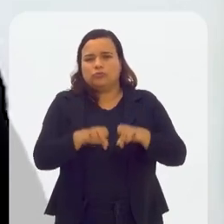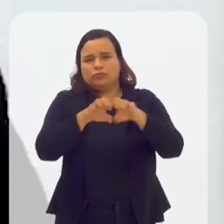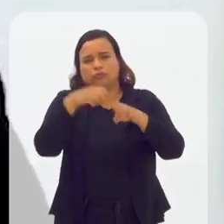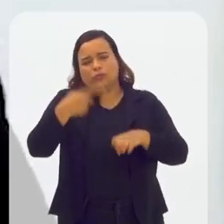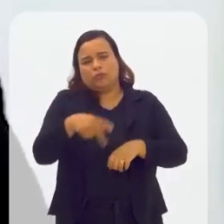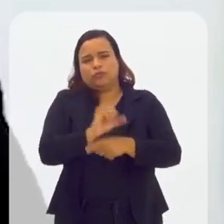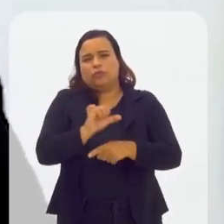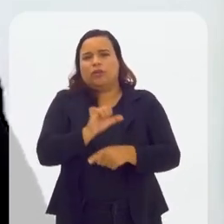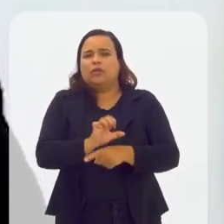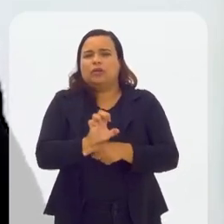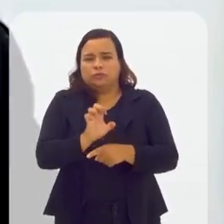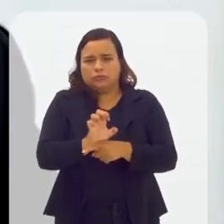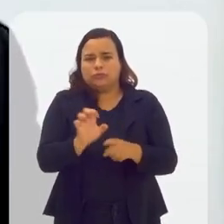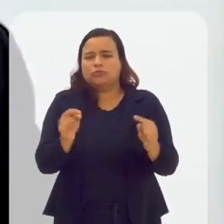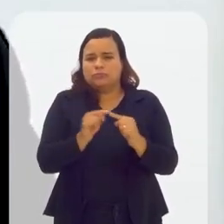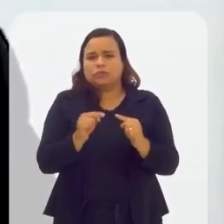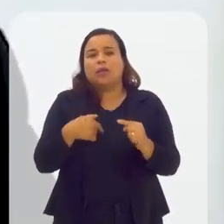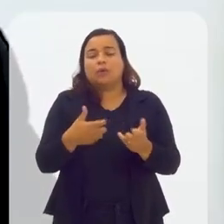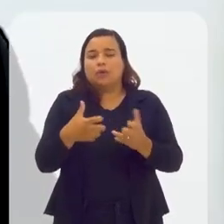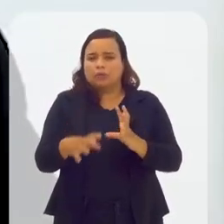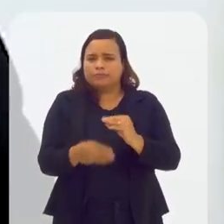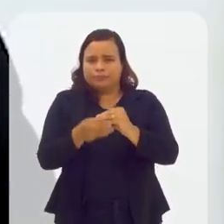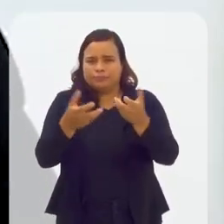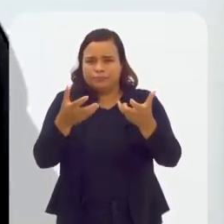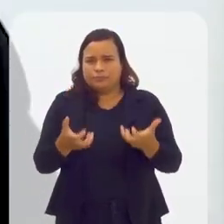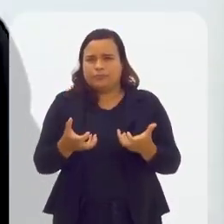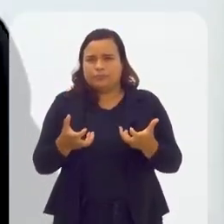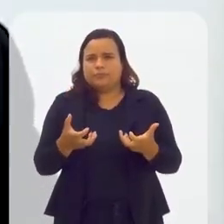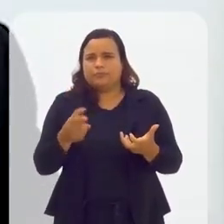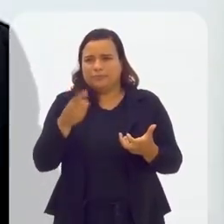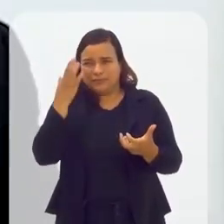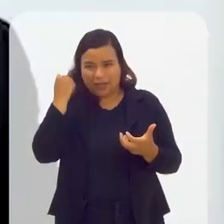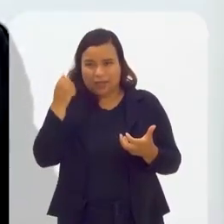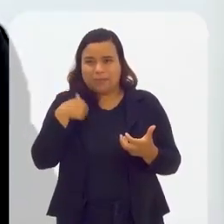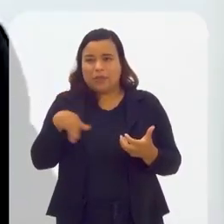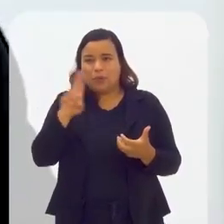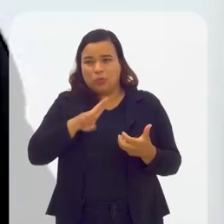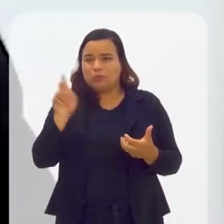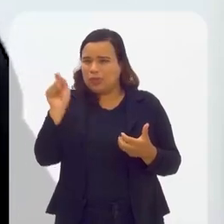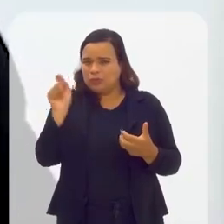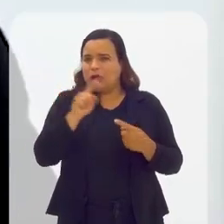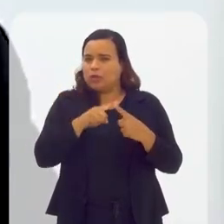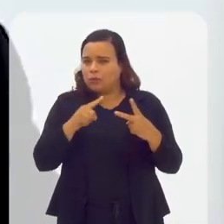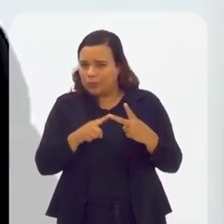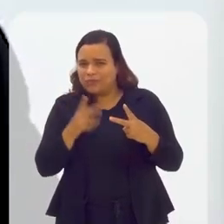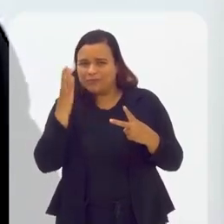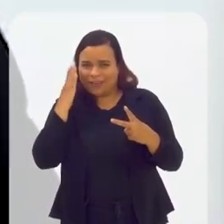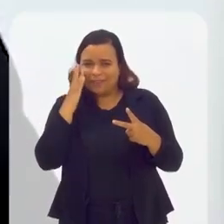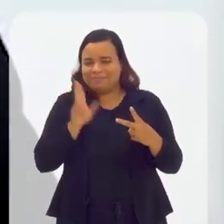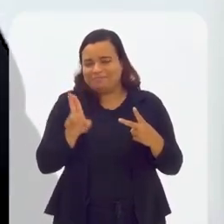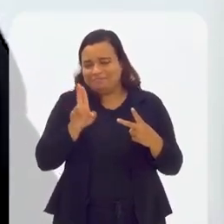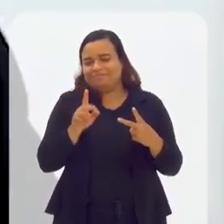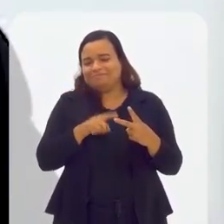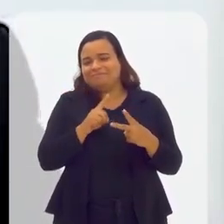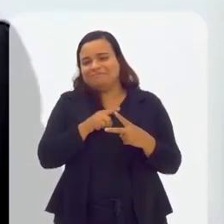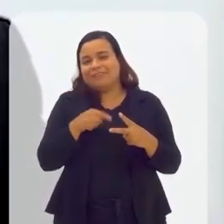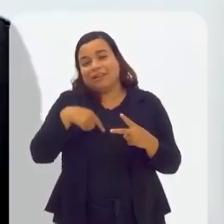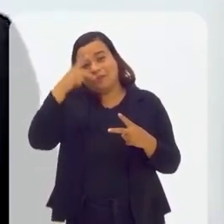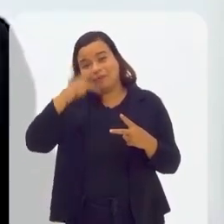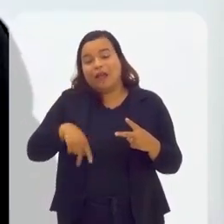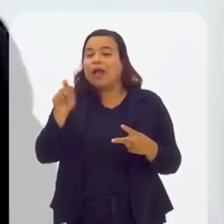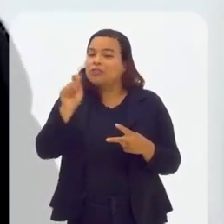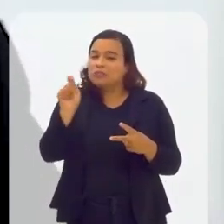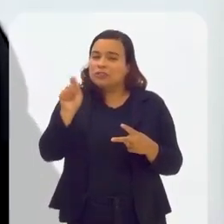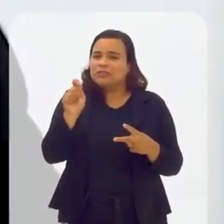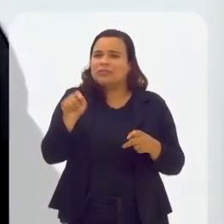infraestrutura aqui no nosso estado. Eu queria acrescentar, como você sabe, eu uso dois chapéus de associações. Eu queria acrescentar,